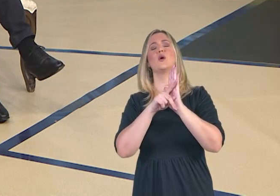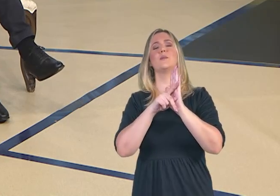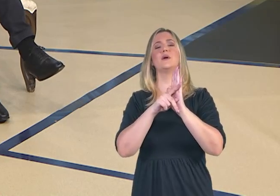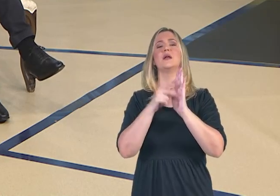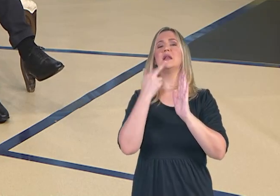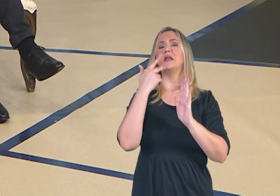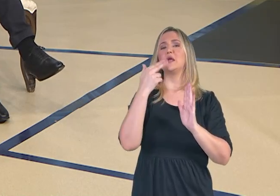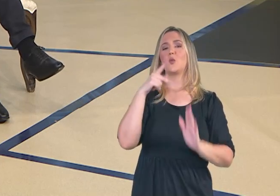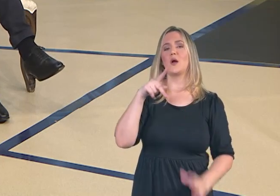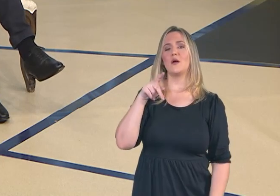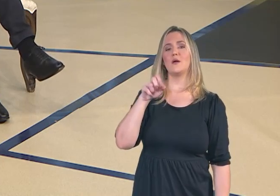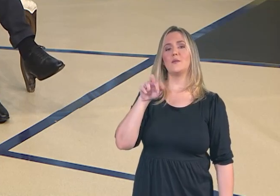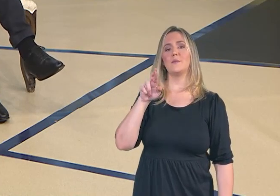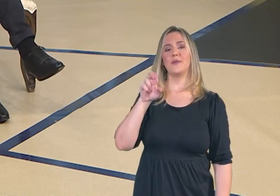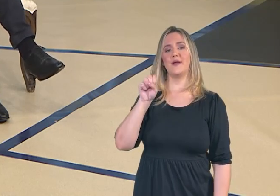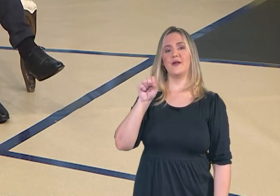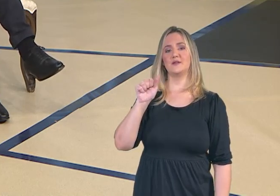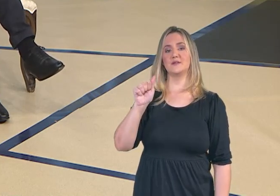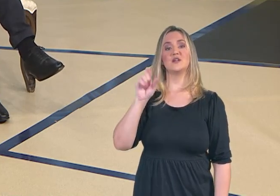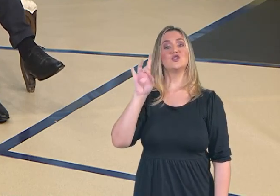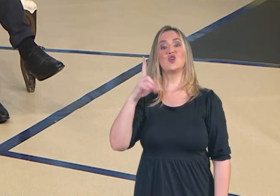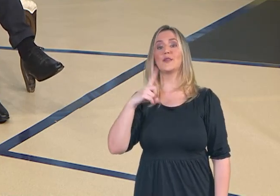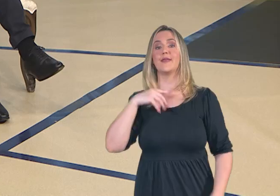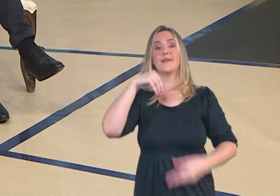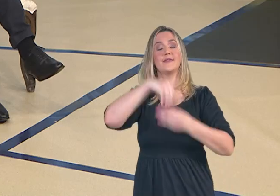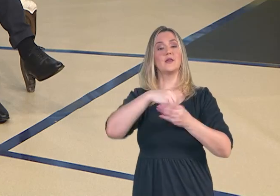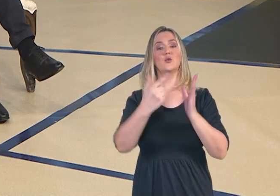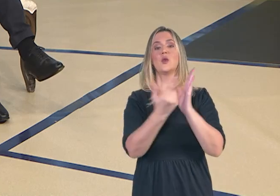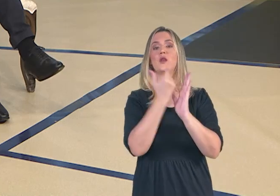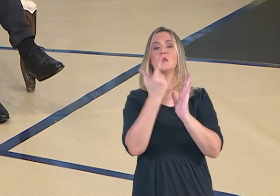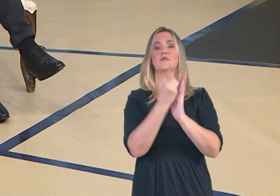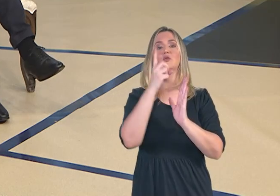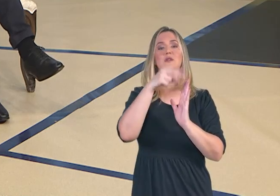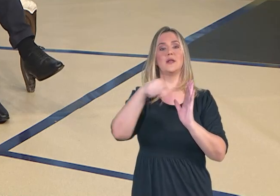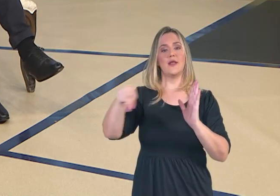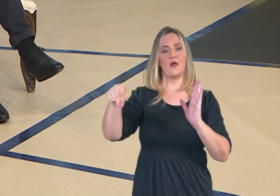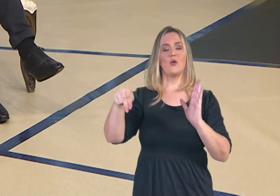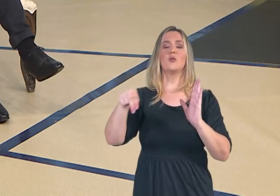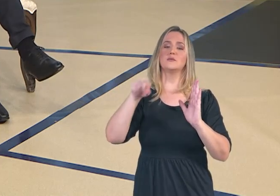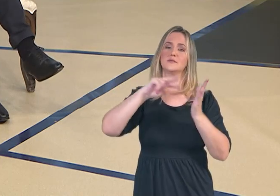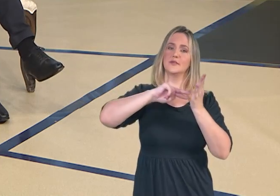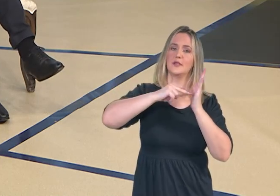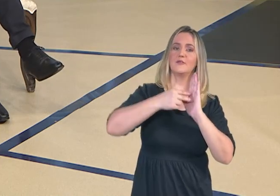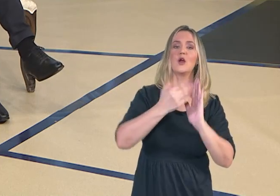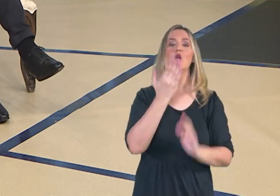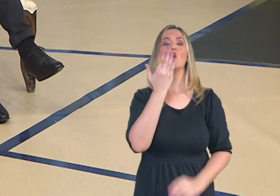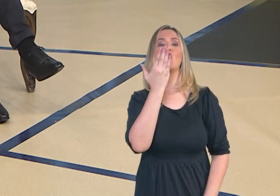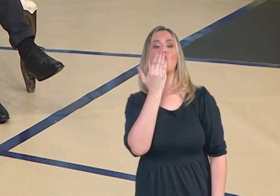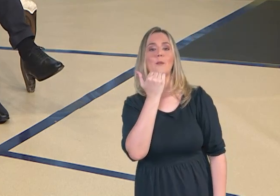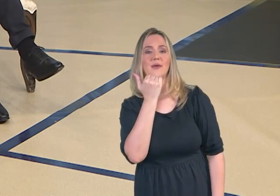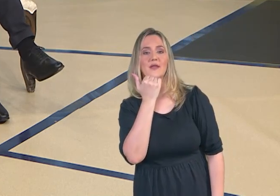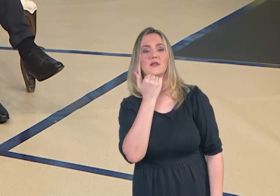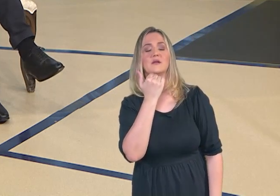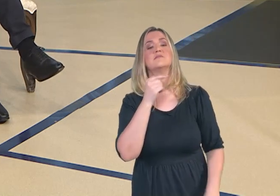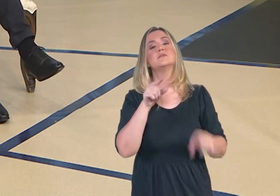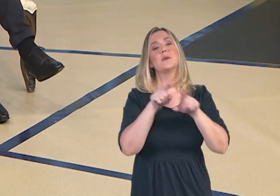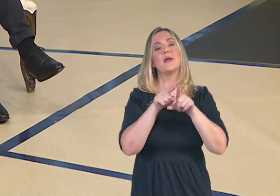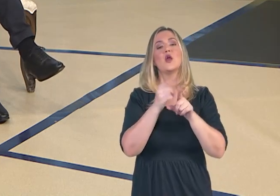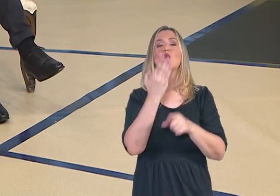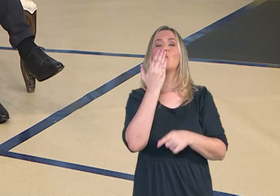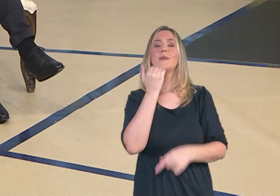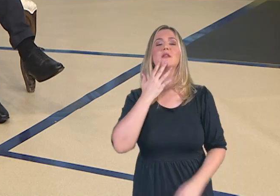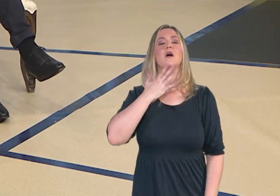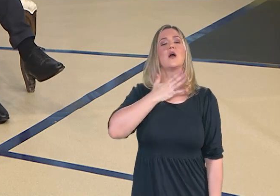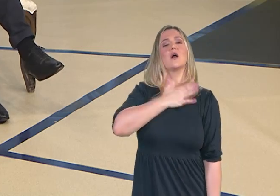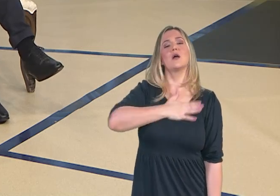Daniel. Bag significa comida, refeição, e pate seria o mesmo que delicado, agradável, de origem paterna,